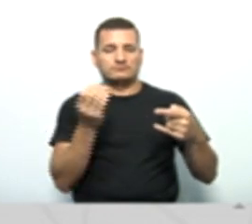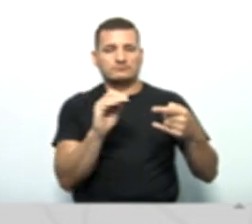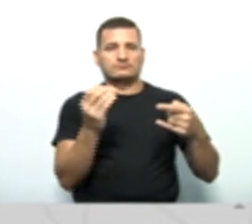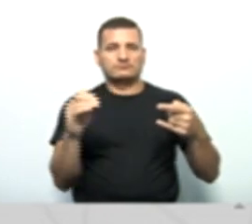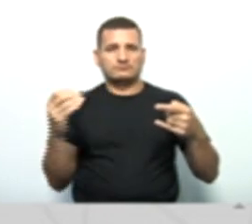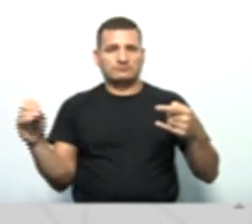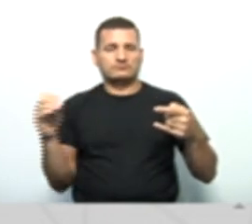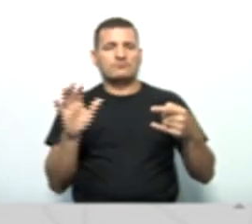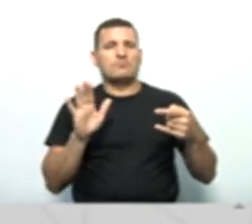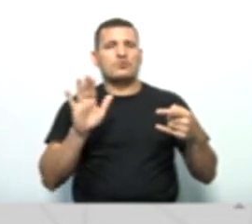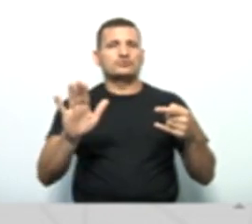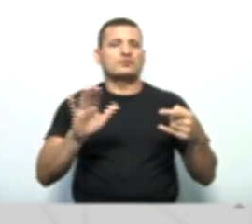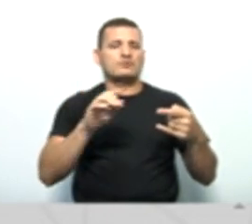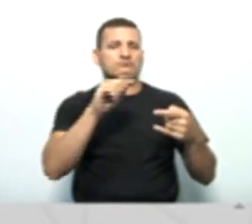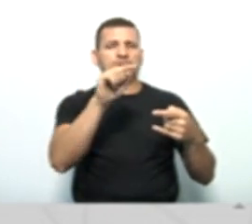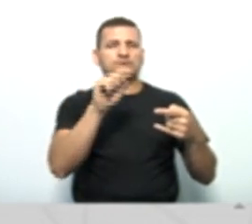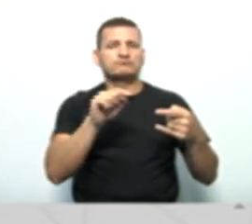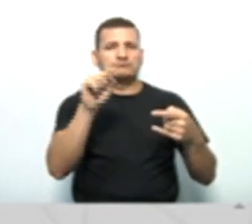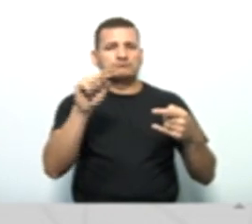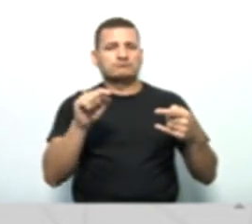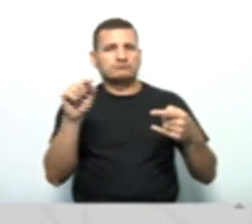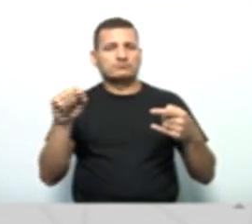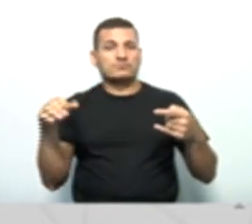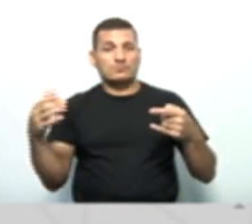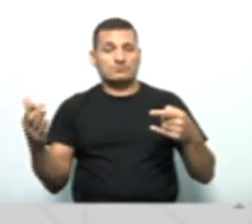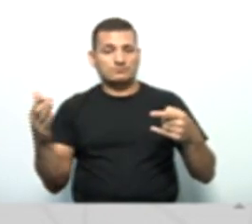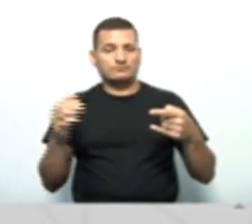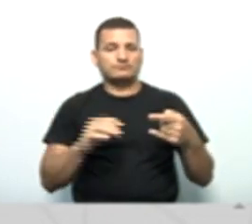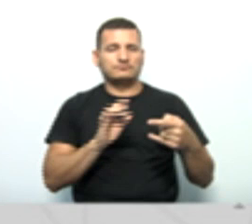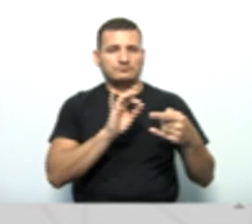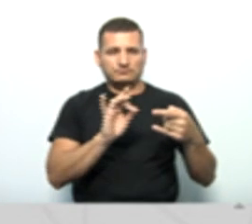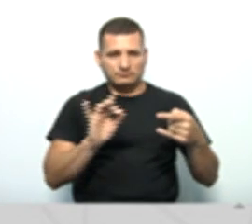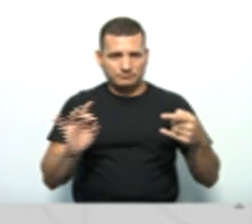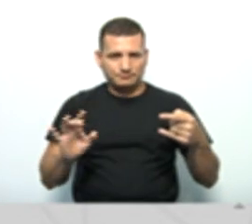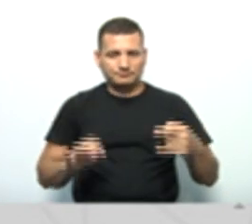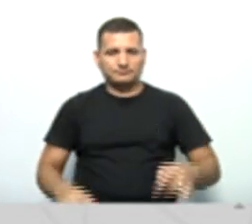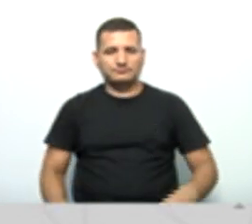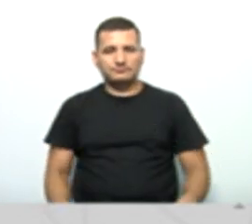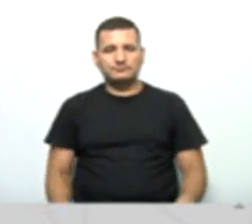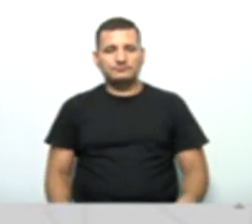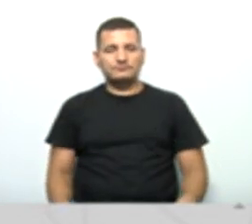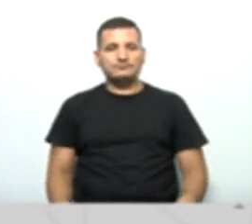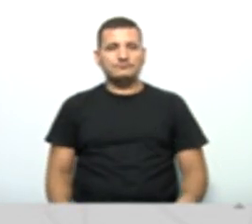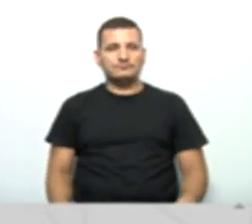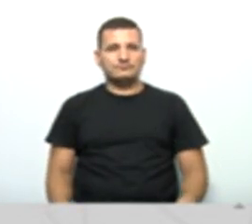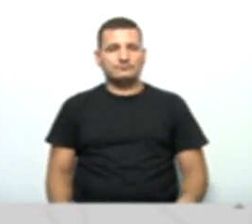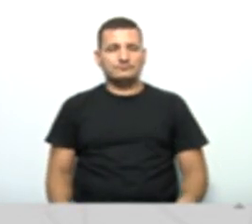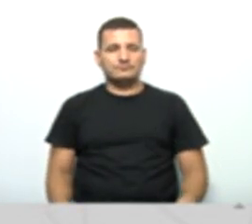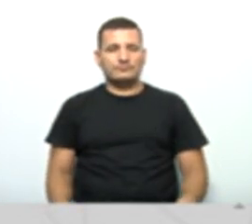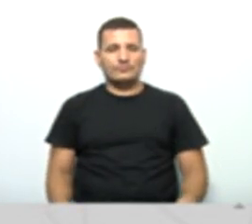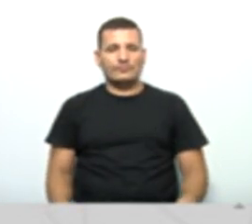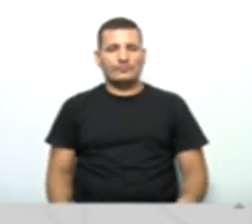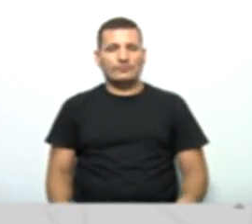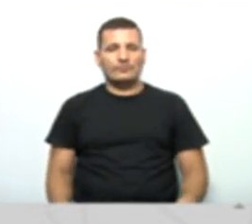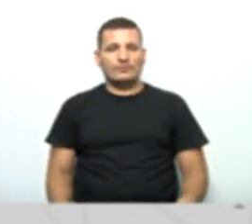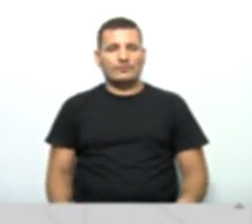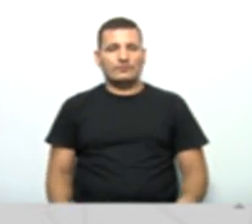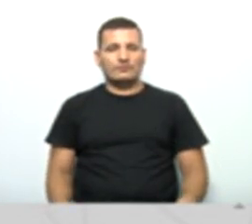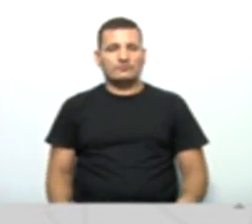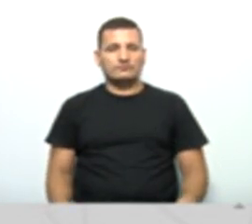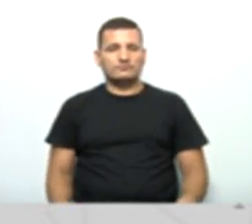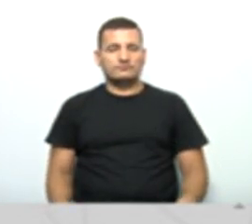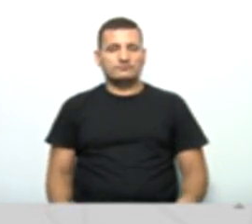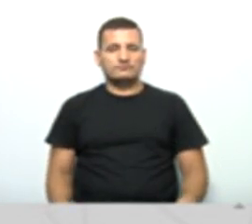mostra todas as posições dos elementos, um de cada vez. Então eu vou mostrar aqui a resposta,